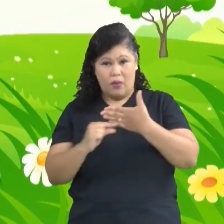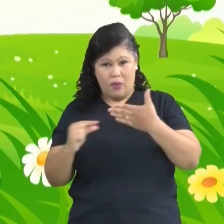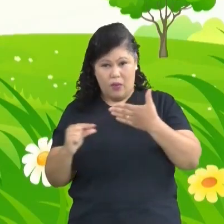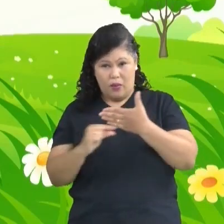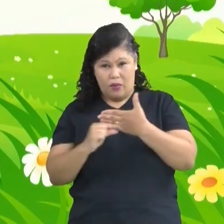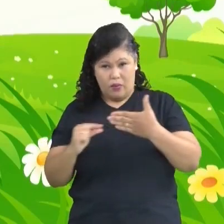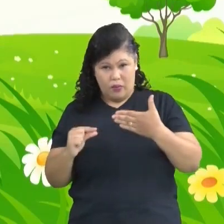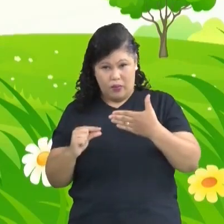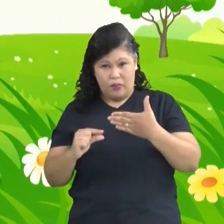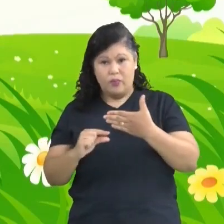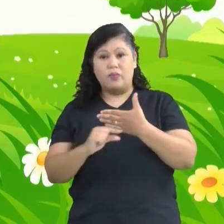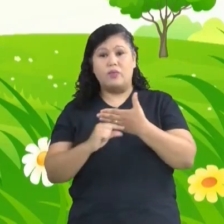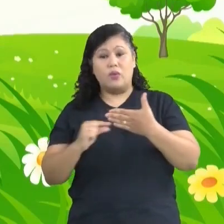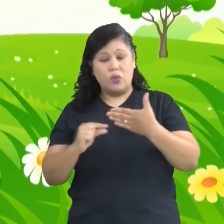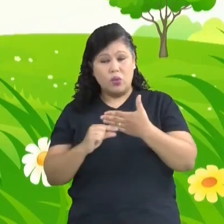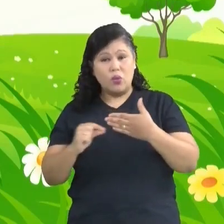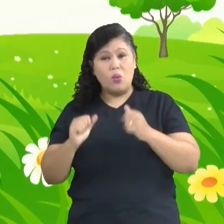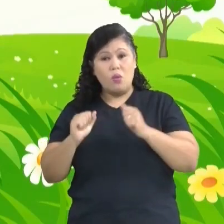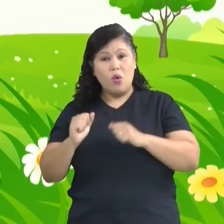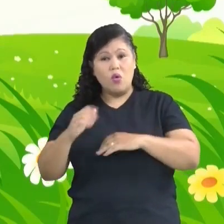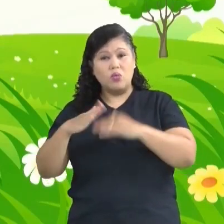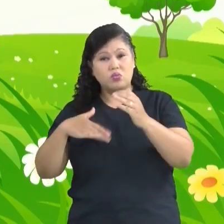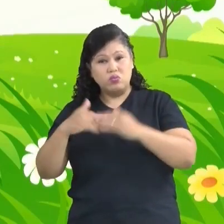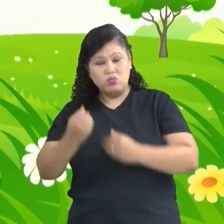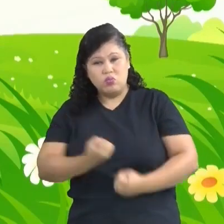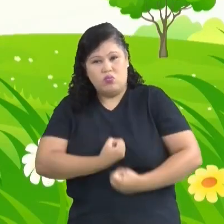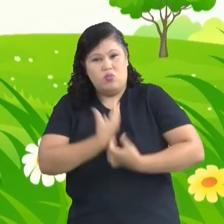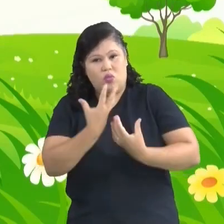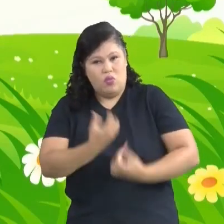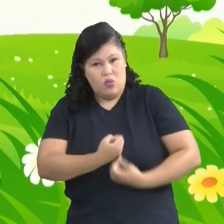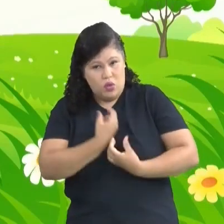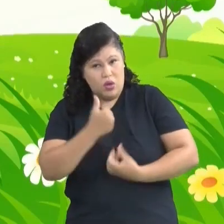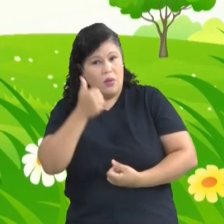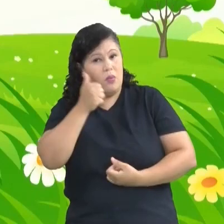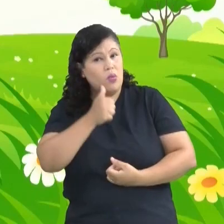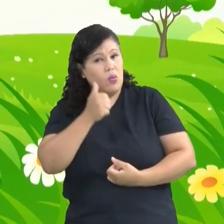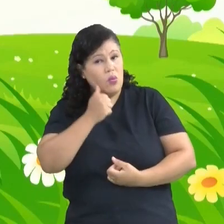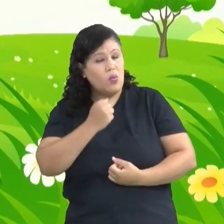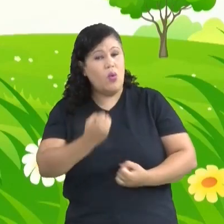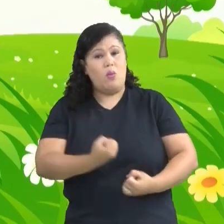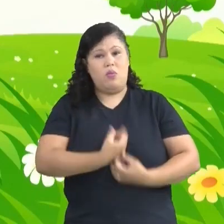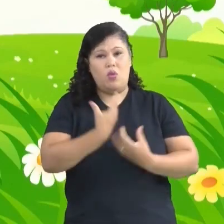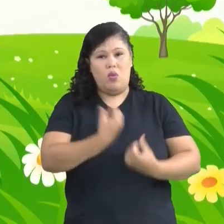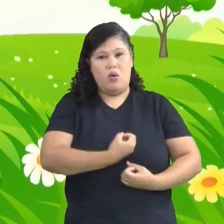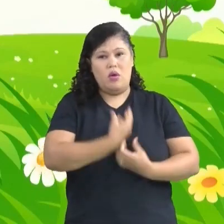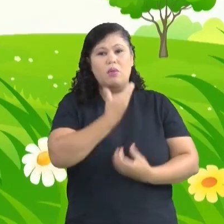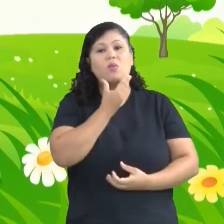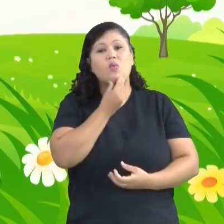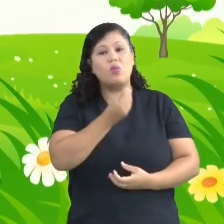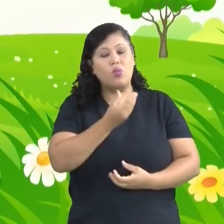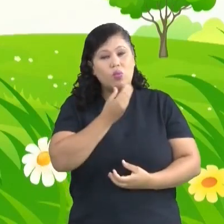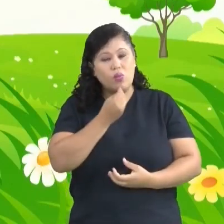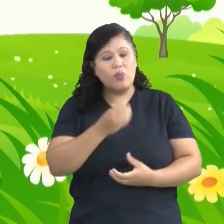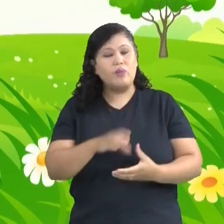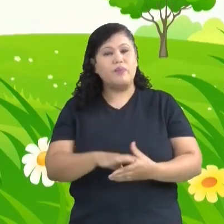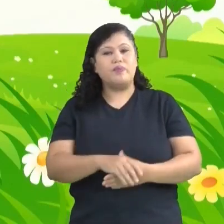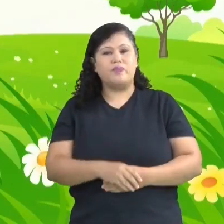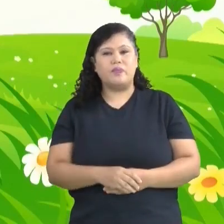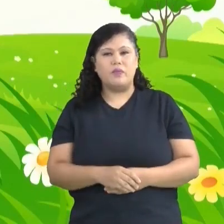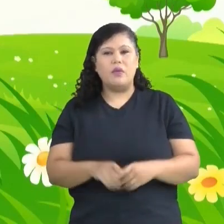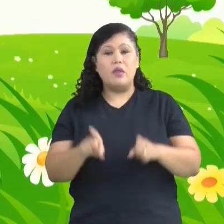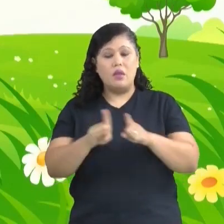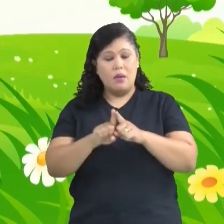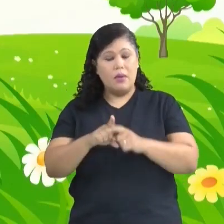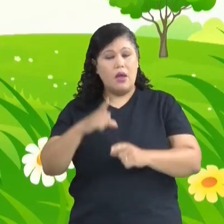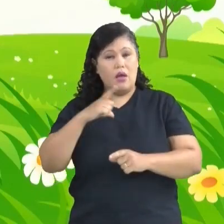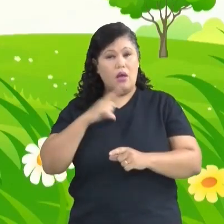quê? De poeta ou poetisa, se for uma mulher. O que mais que um poema tem? O poema tem um